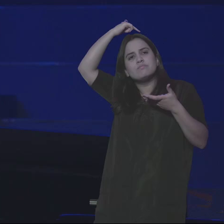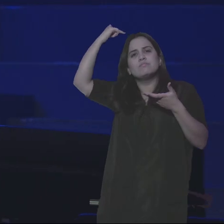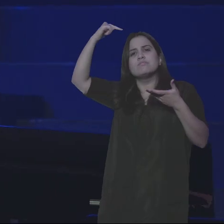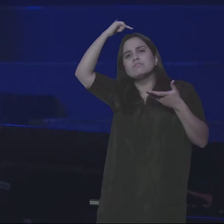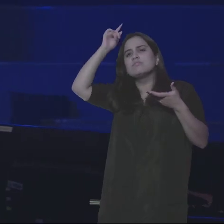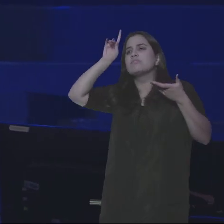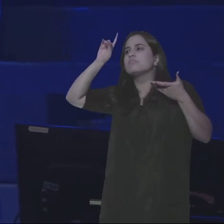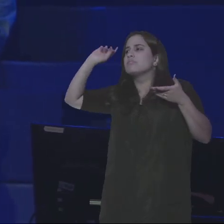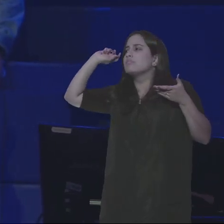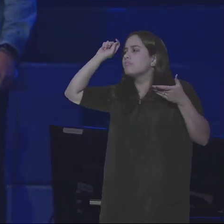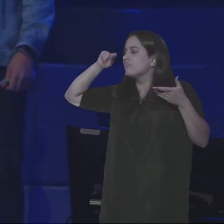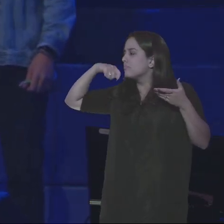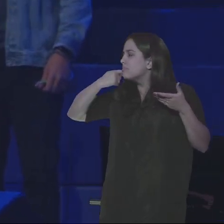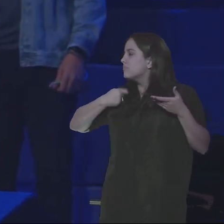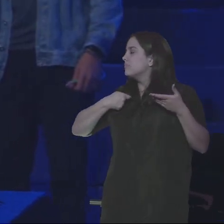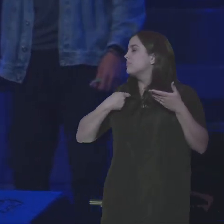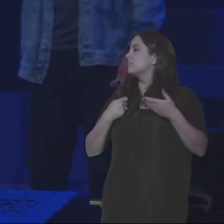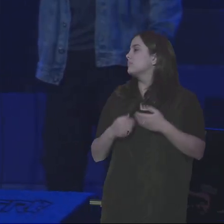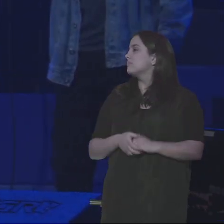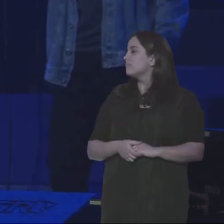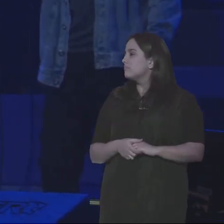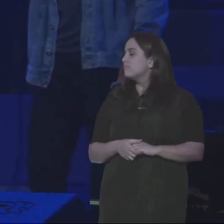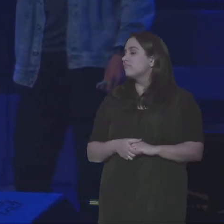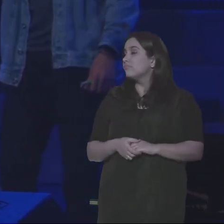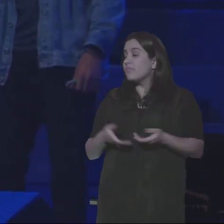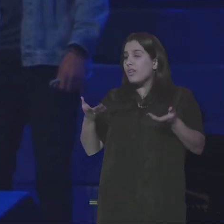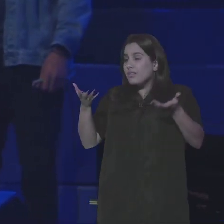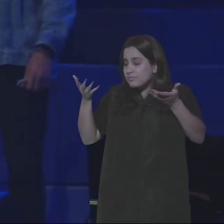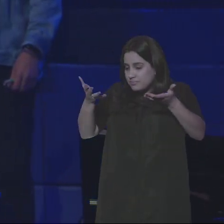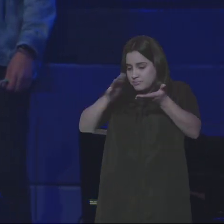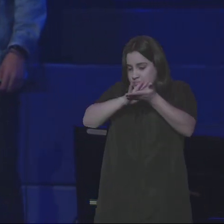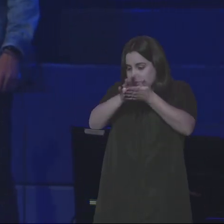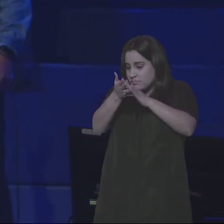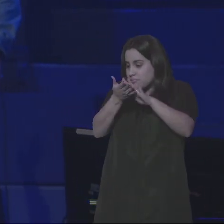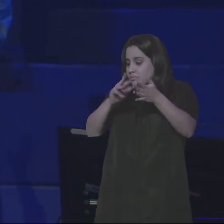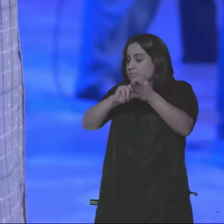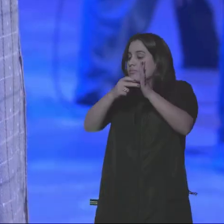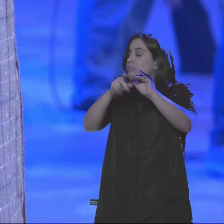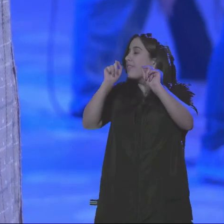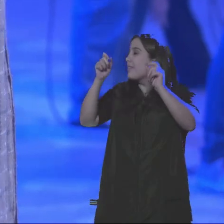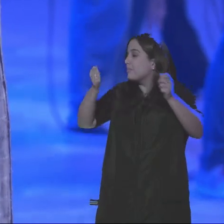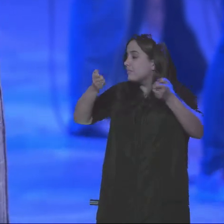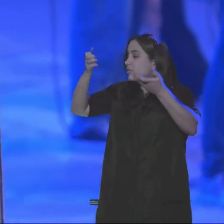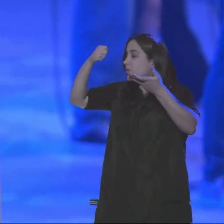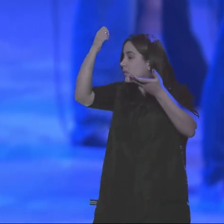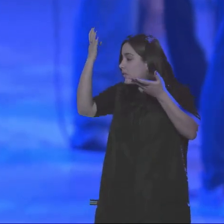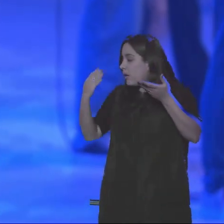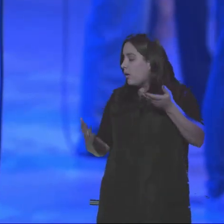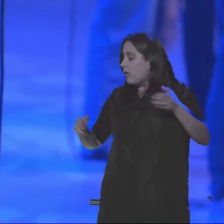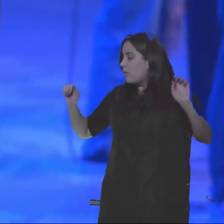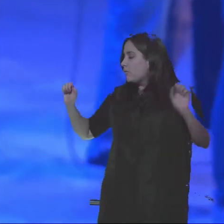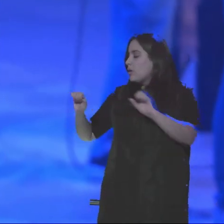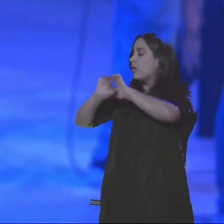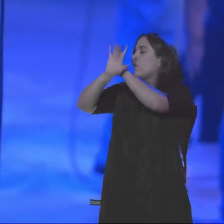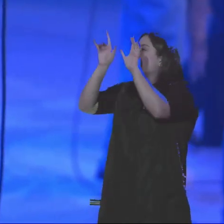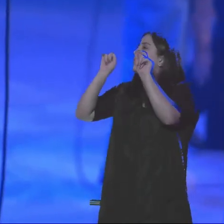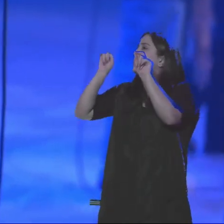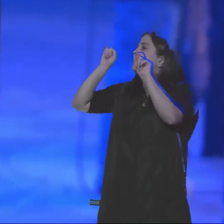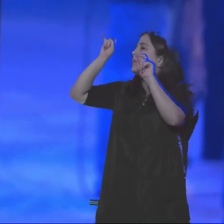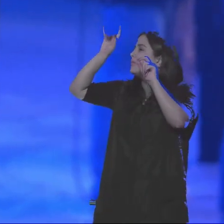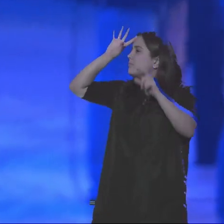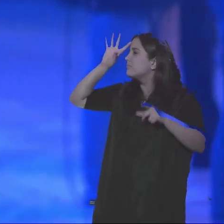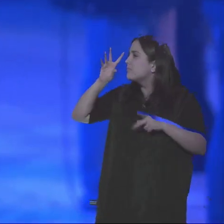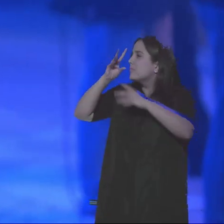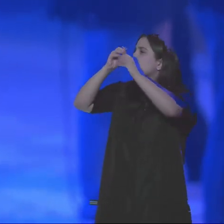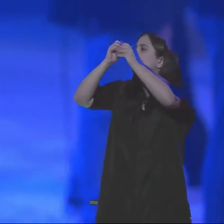de Deus. Essas mãos estendidas, Jesus, é para te dar honra, é para te dar glória, é para reconhecer quem tu és.